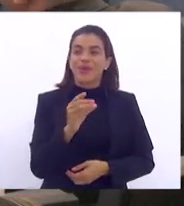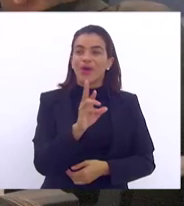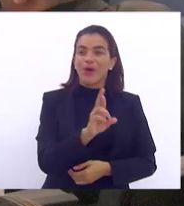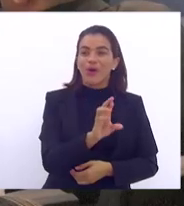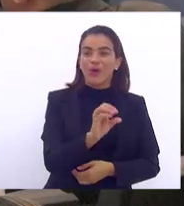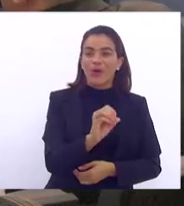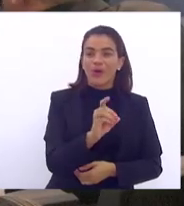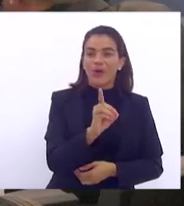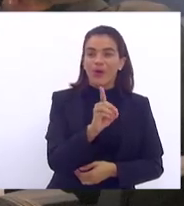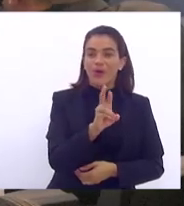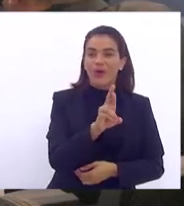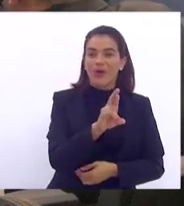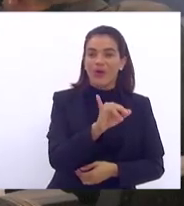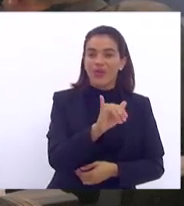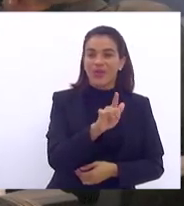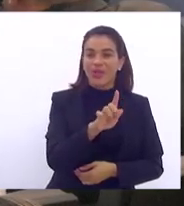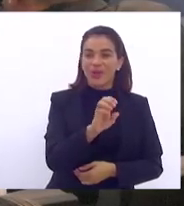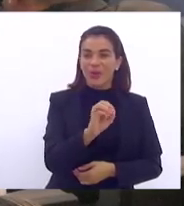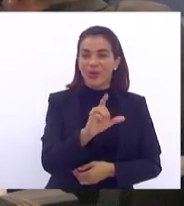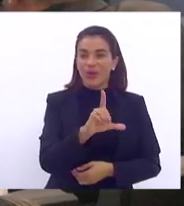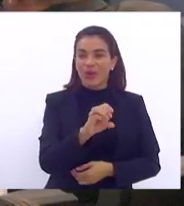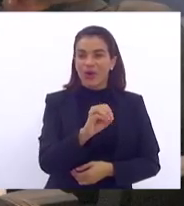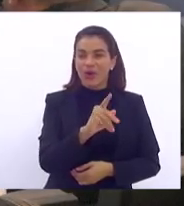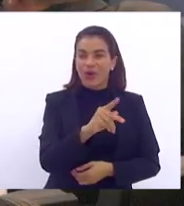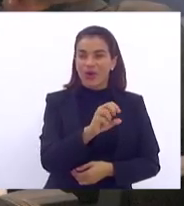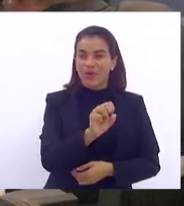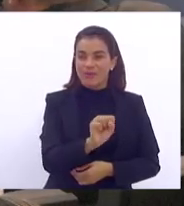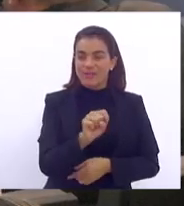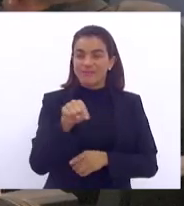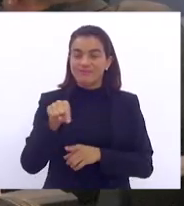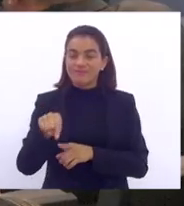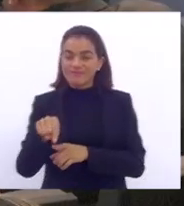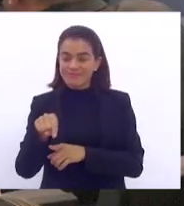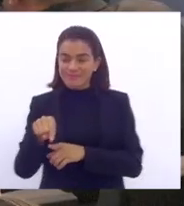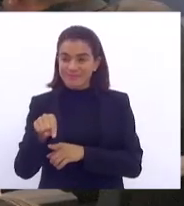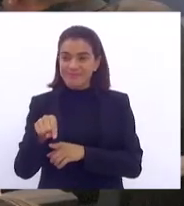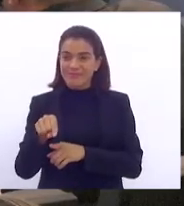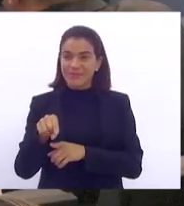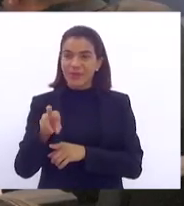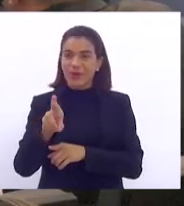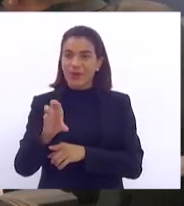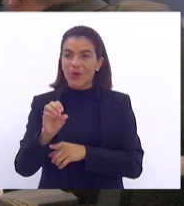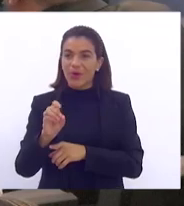Lopes para tomar assento e a gente na sequência iniciar o primeiro